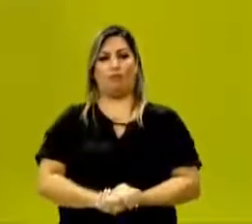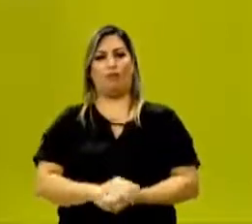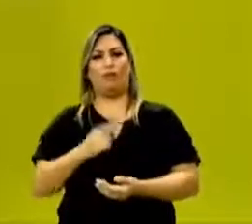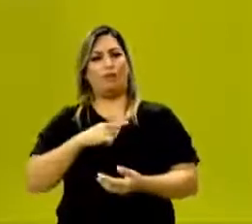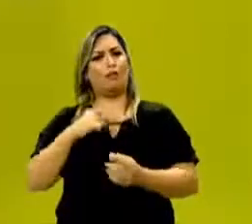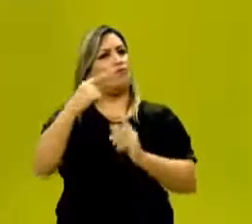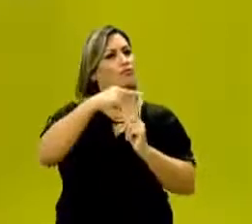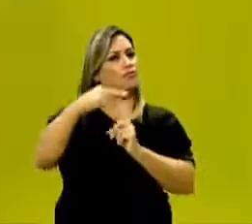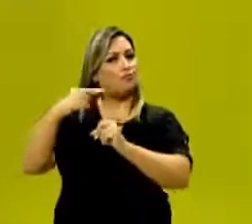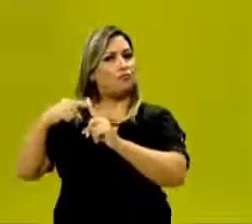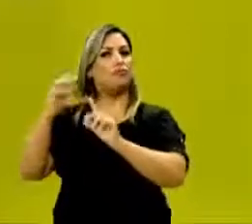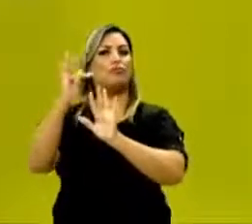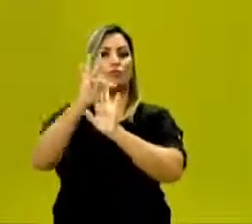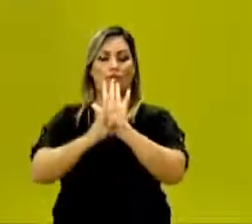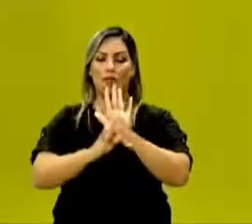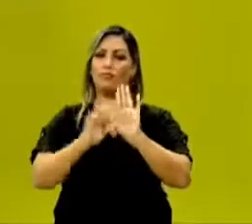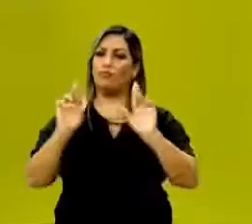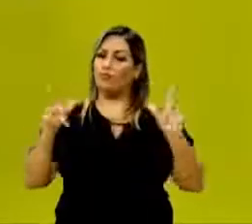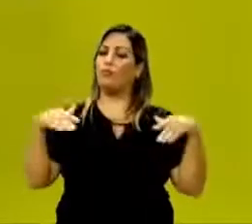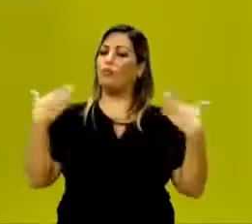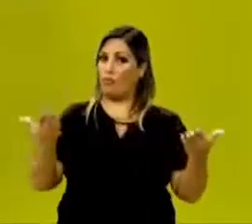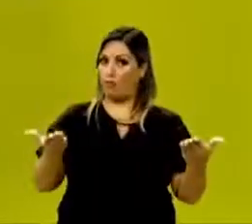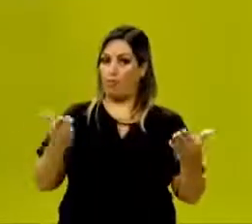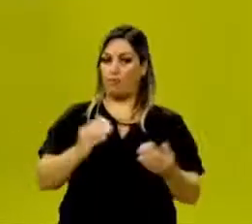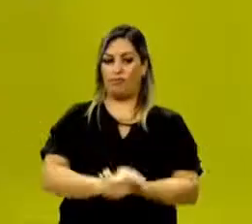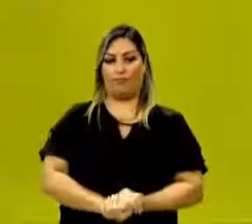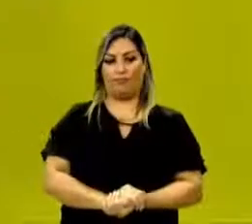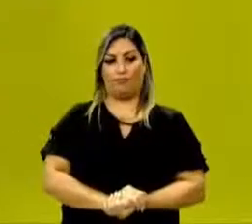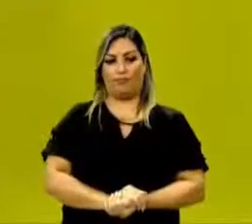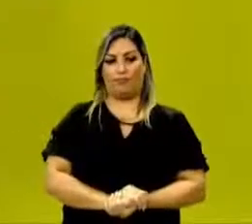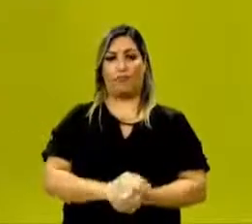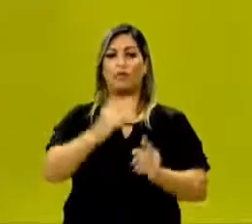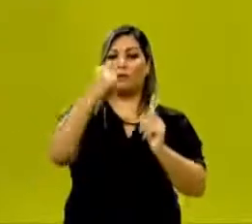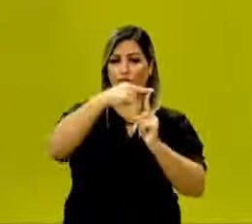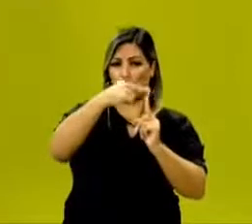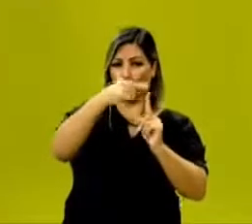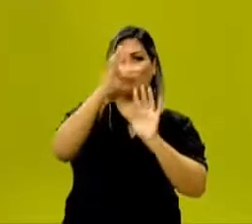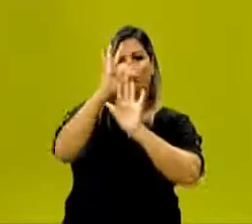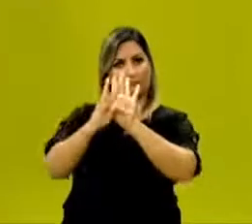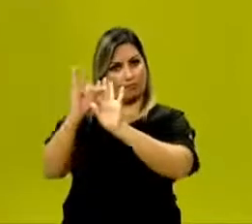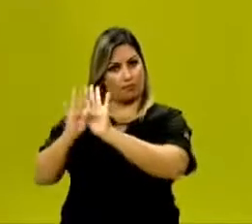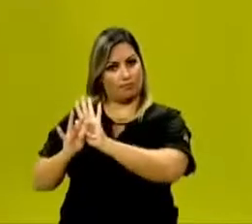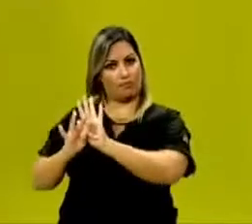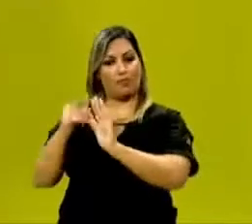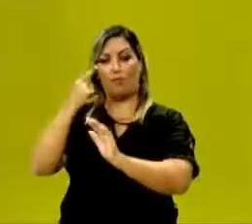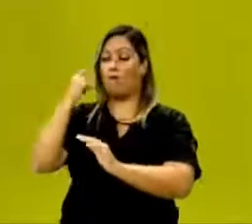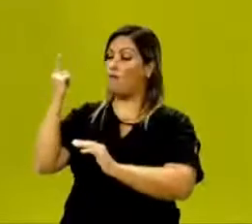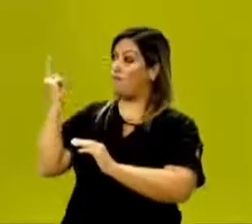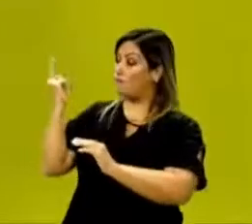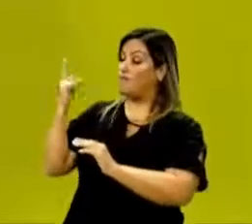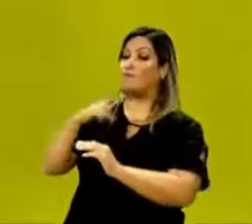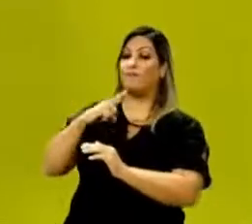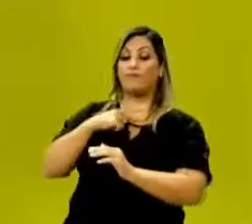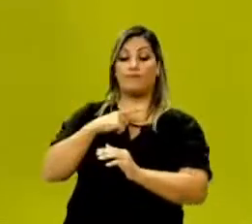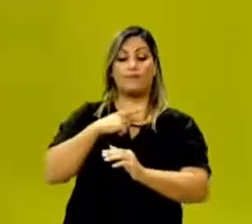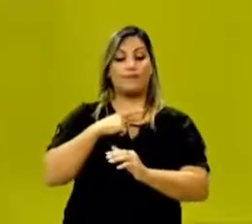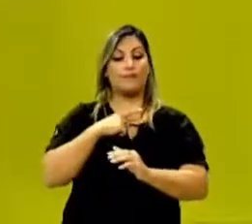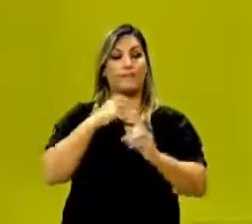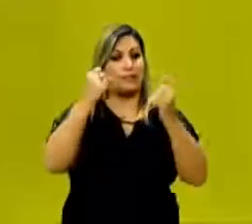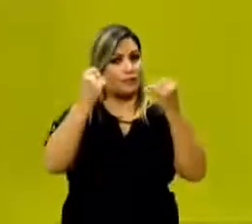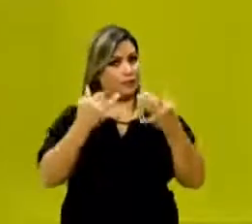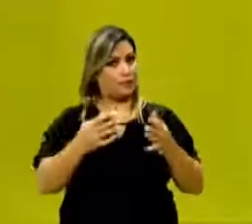tipologia textual? Então vamos falar sobre elas? Quando eu falo de tipologia textual, eu estou falando